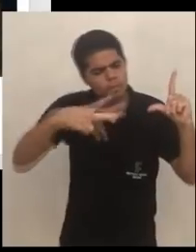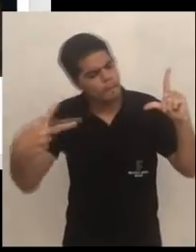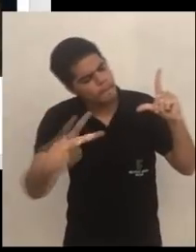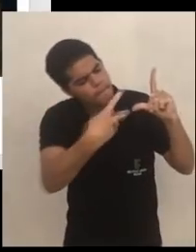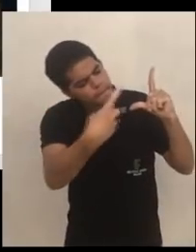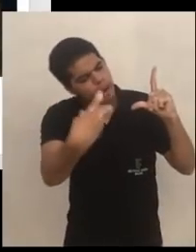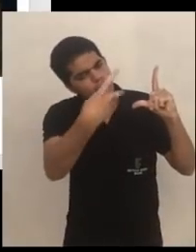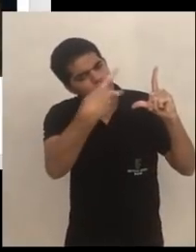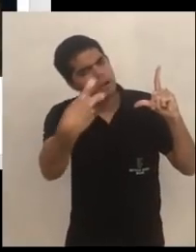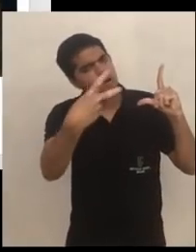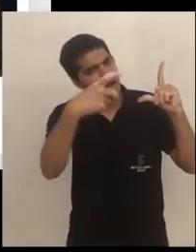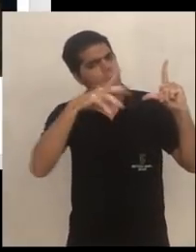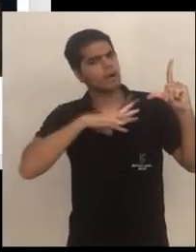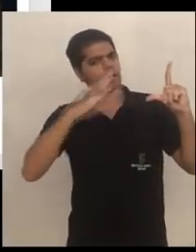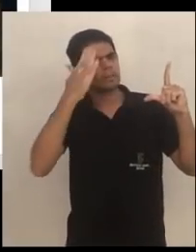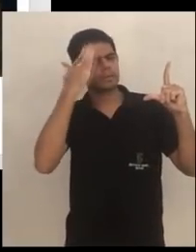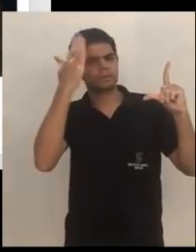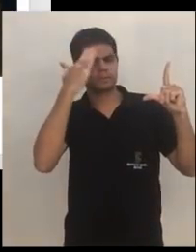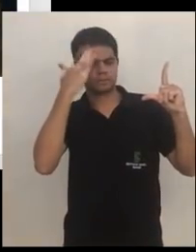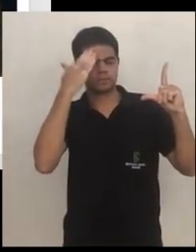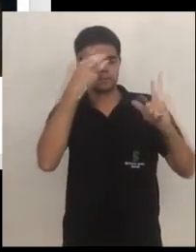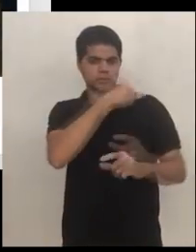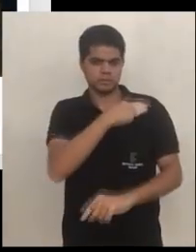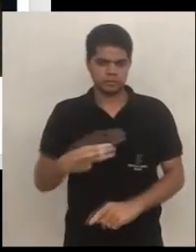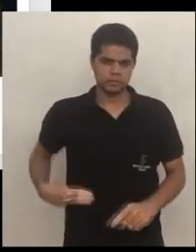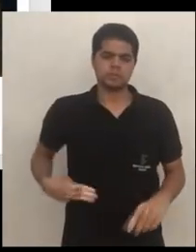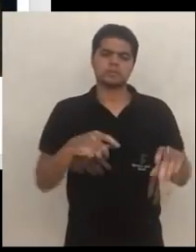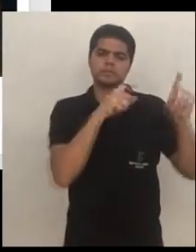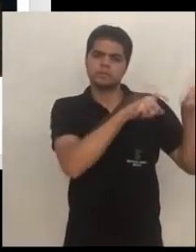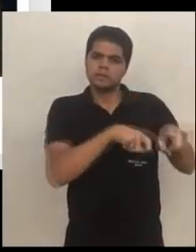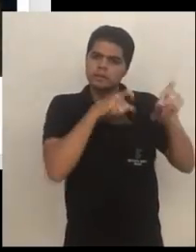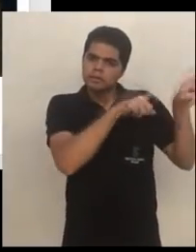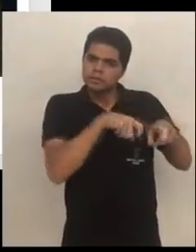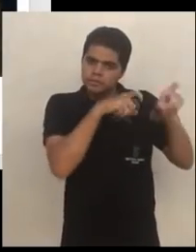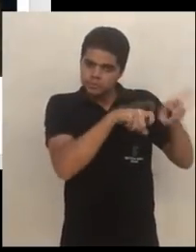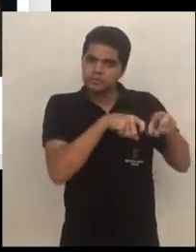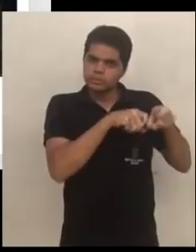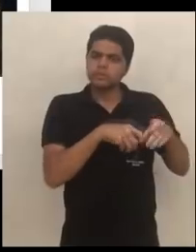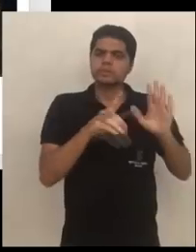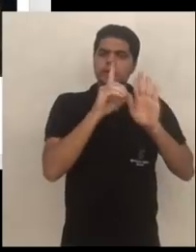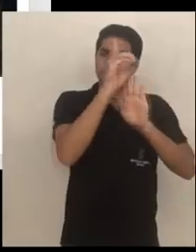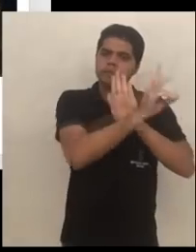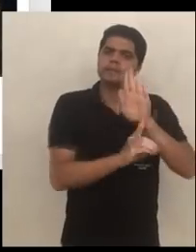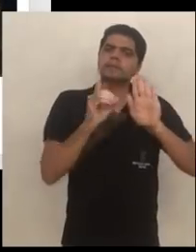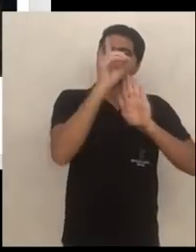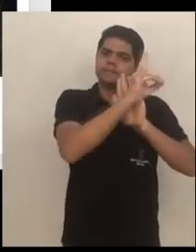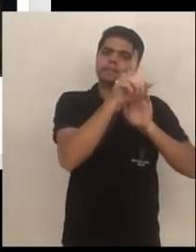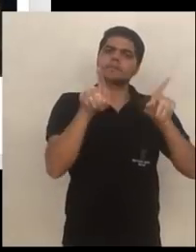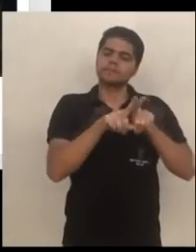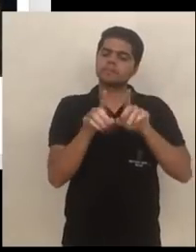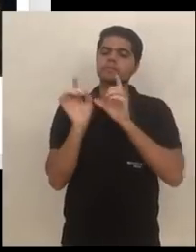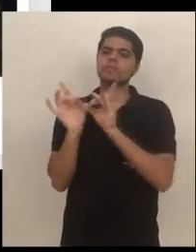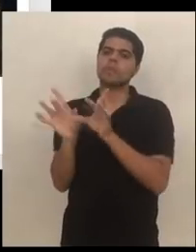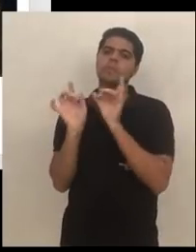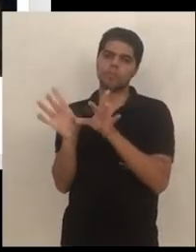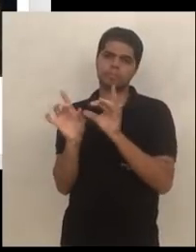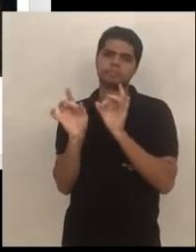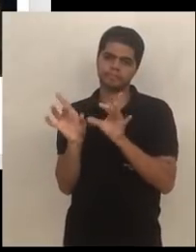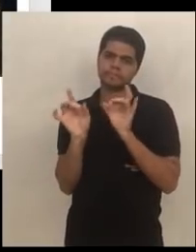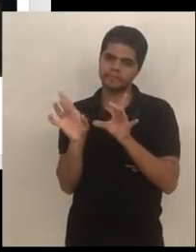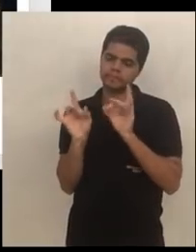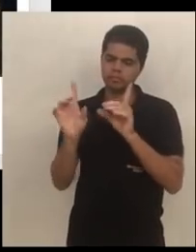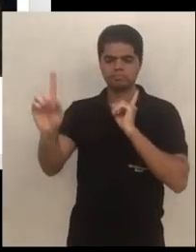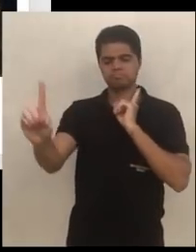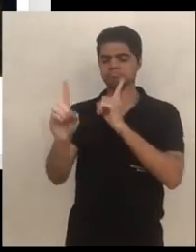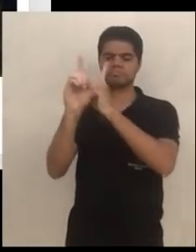que tinha um documento do Ministério da Agricultura, que é uma declaração dele que está em conformidade e pode comercializar a venda de forma